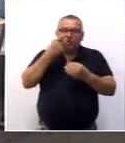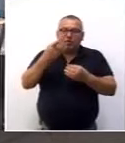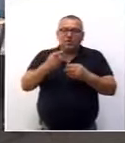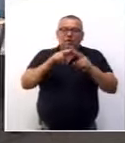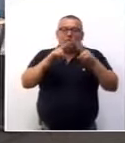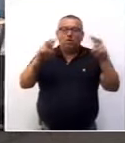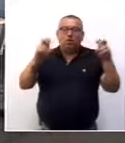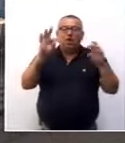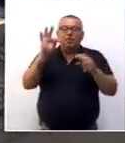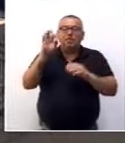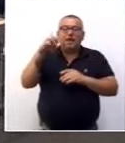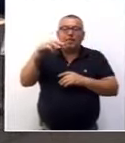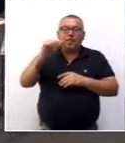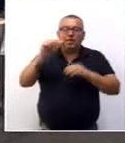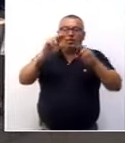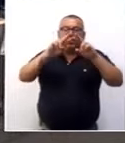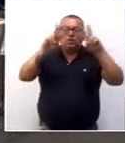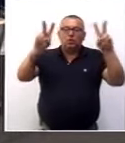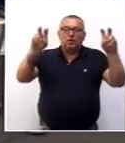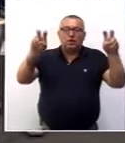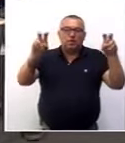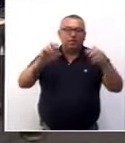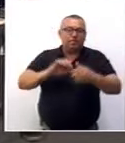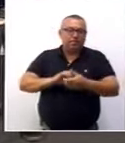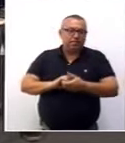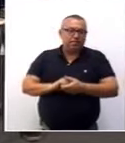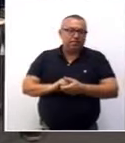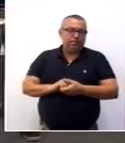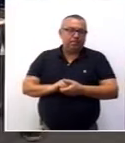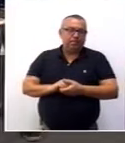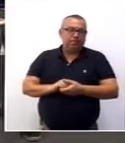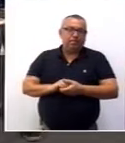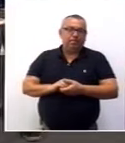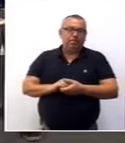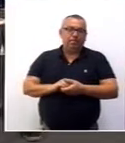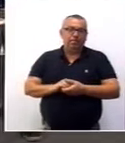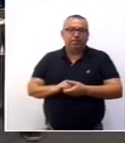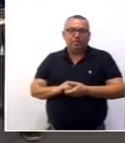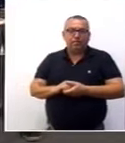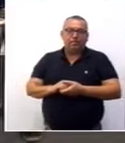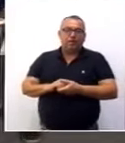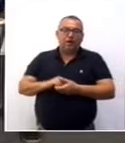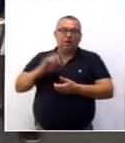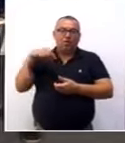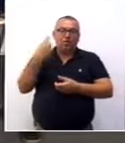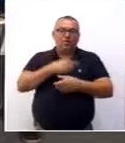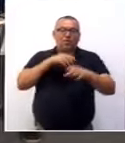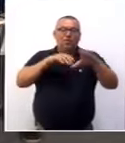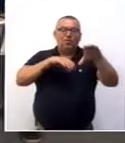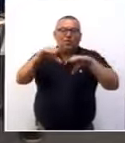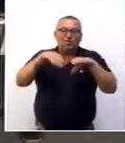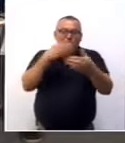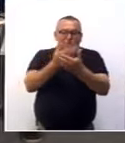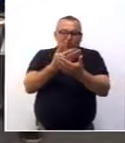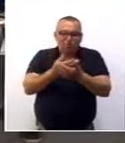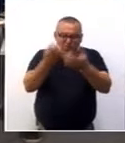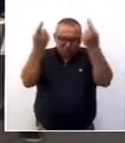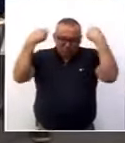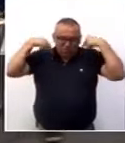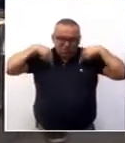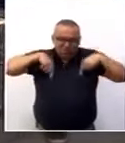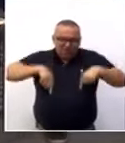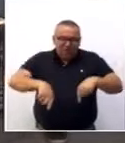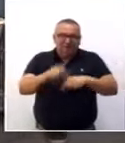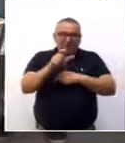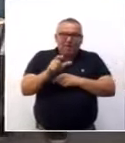tema. Sim. Fecha aqui. Muitos estão dizendo tema. Então, esse nosso movimento antropofágico da palavra,